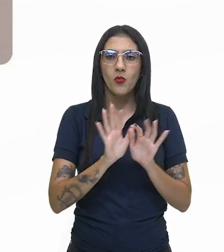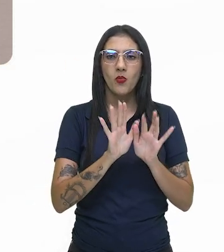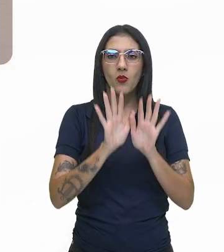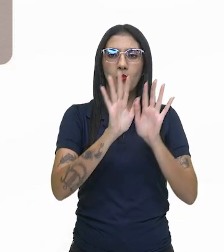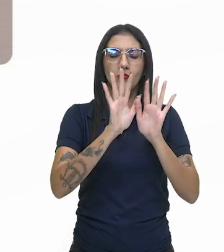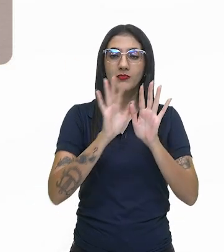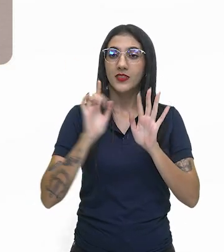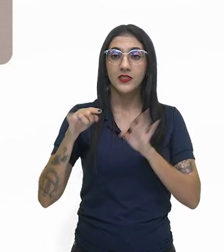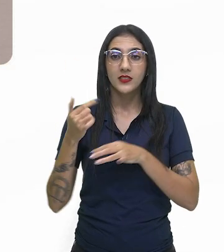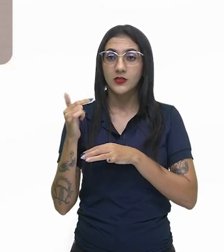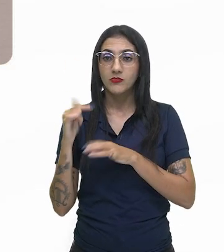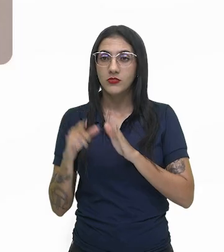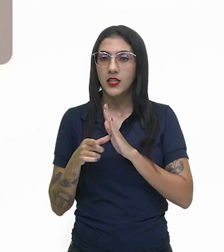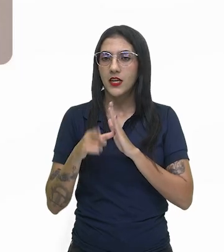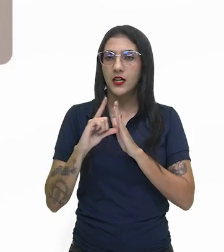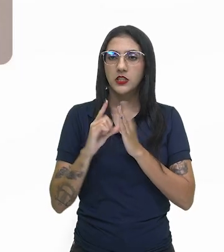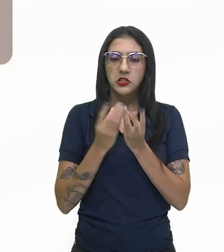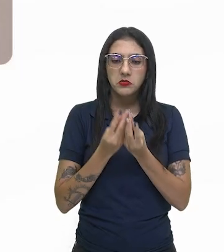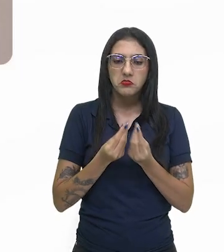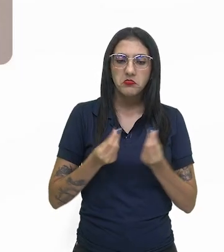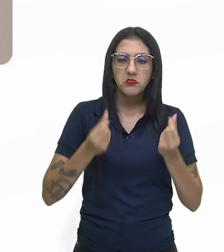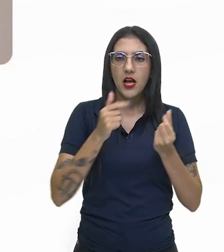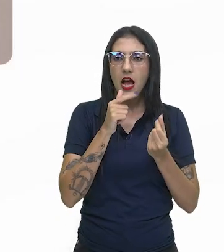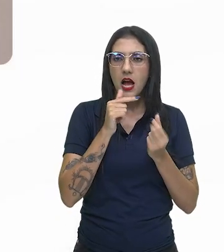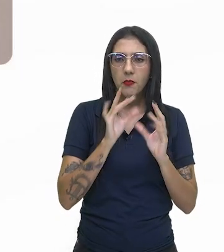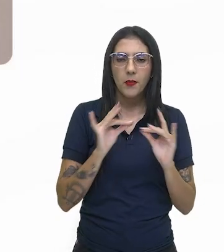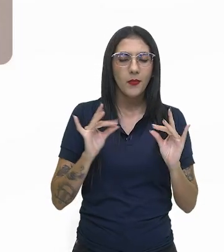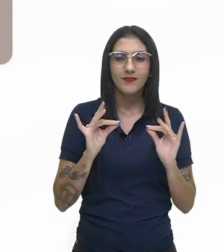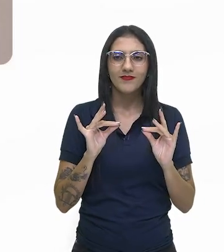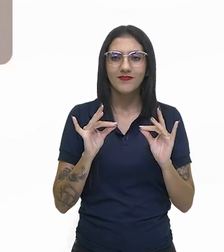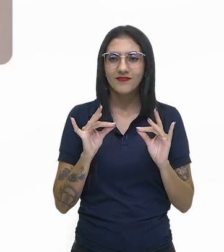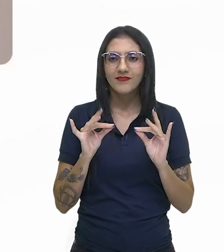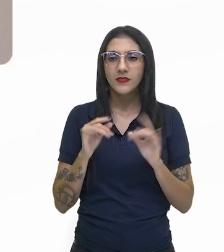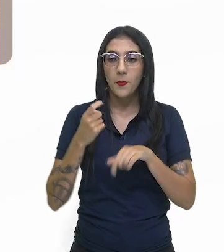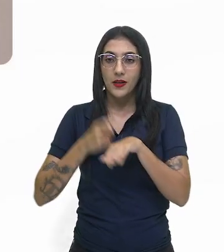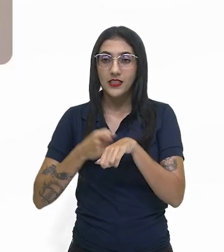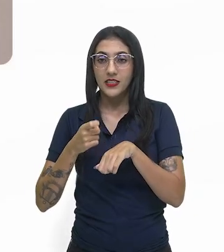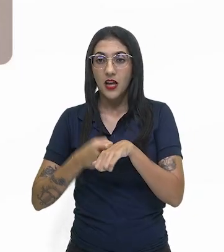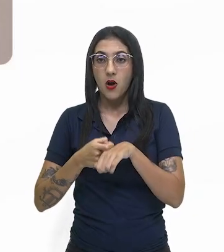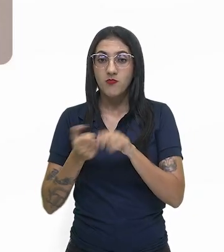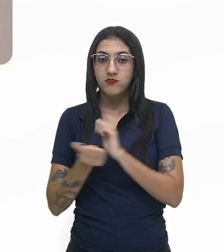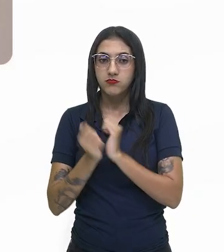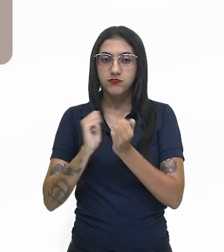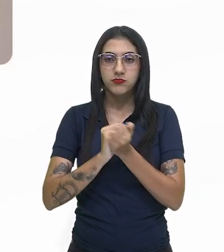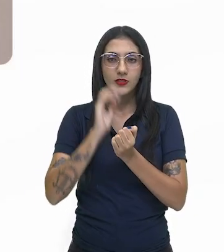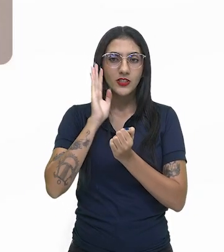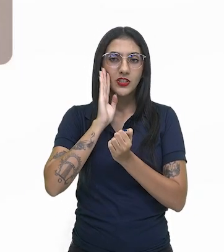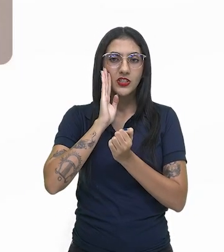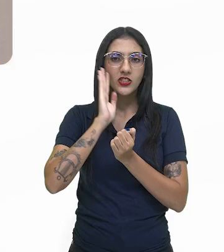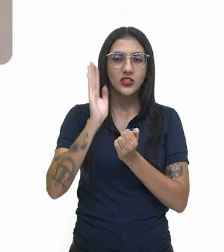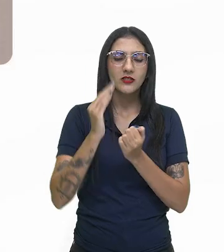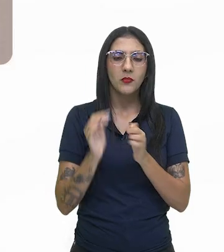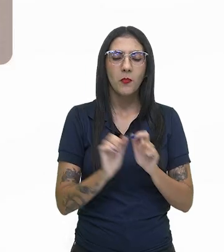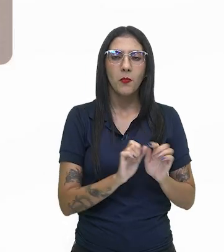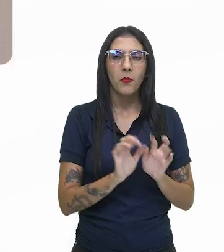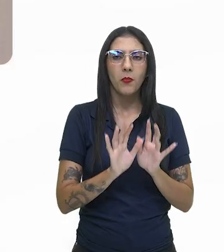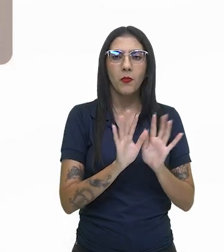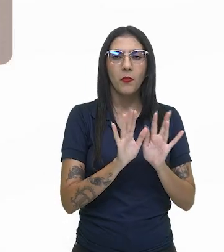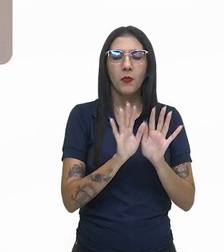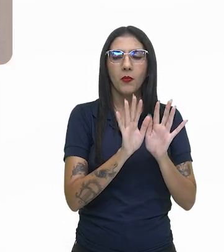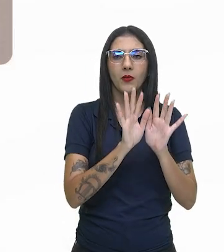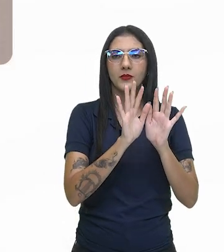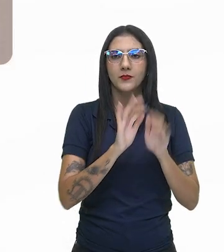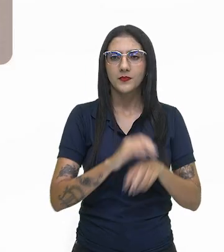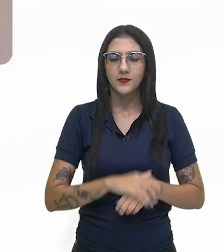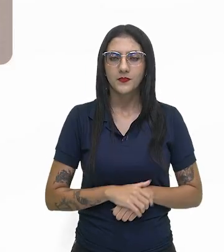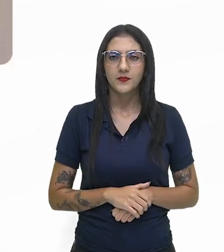não passa para o estado líquido, ele já vai direto para o estado de vapor, tá? Enquanto que o outro vai permanecer no